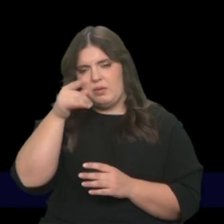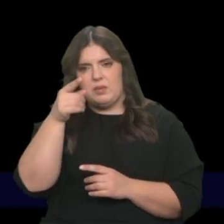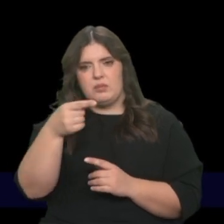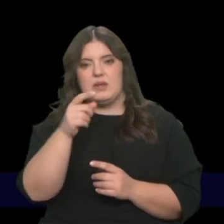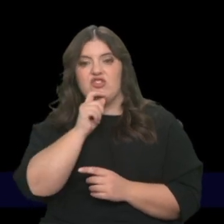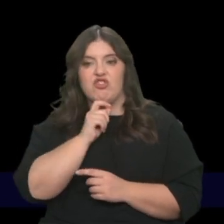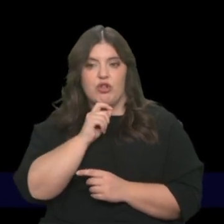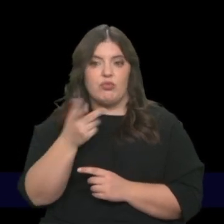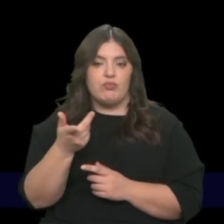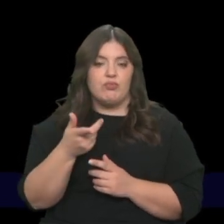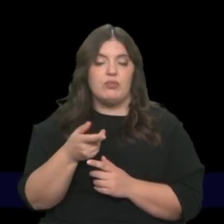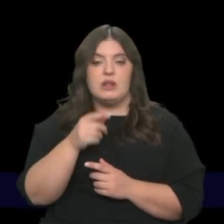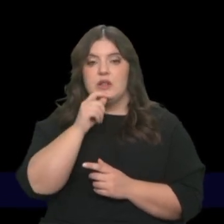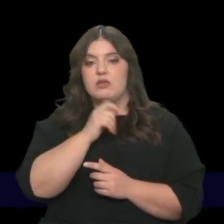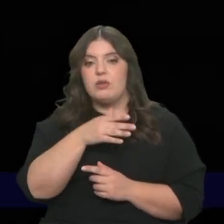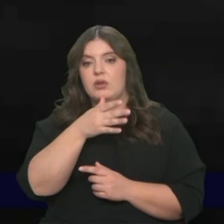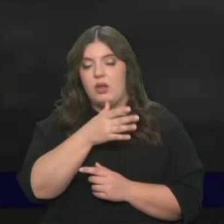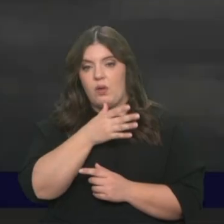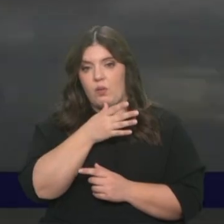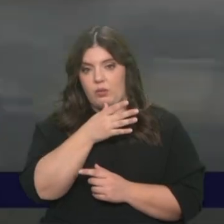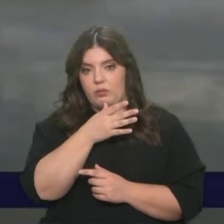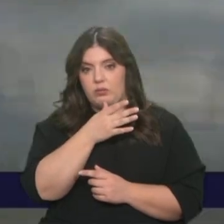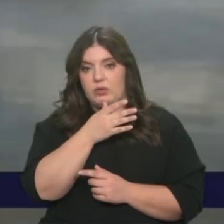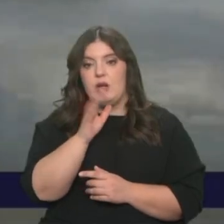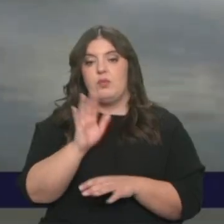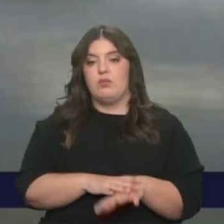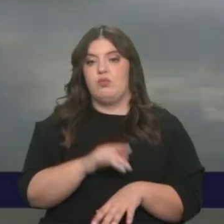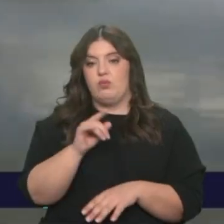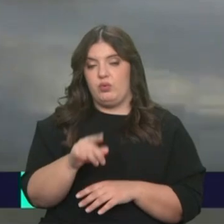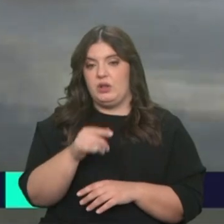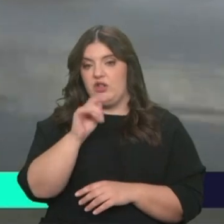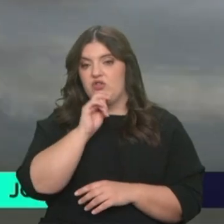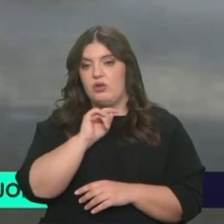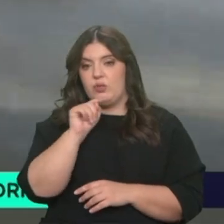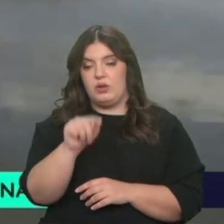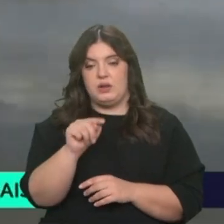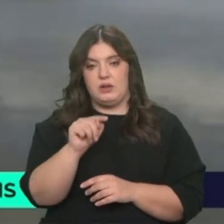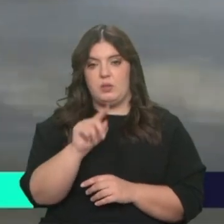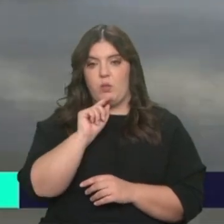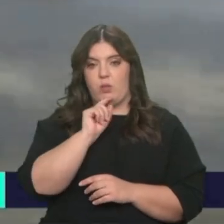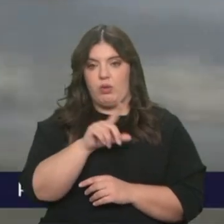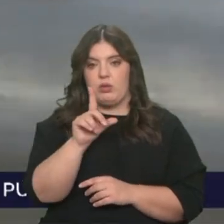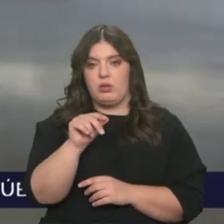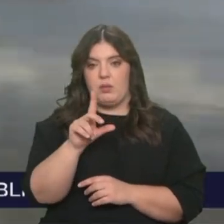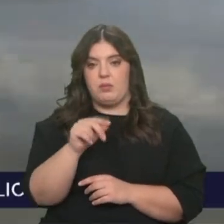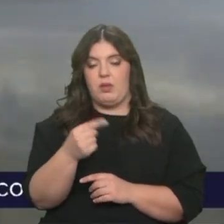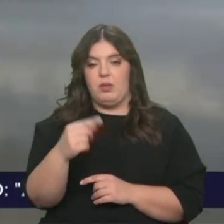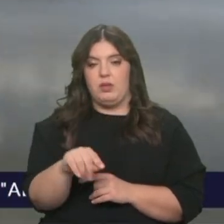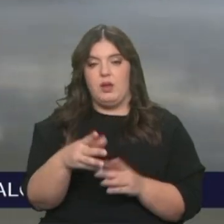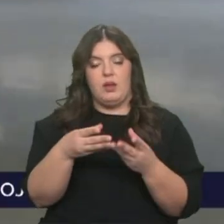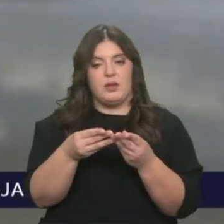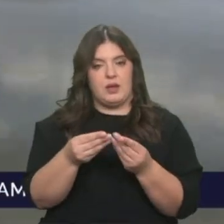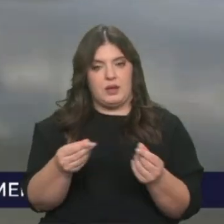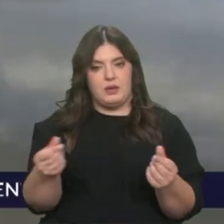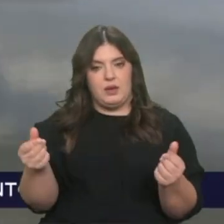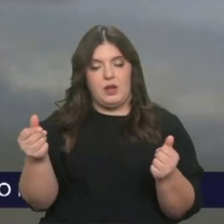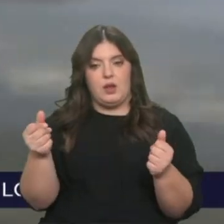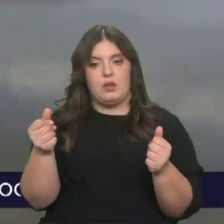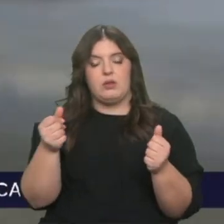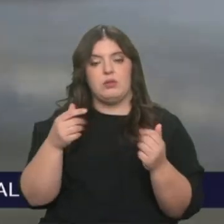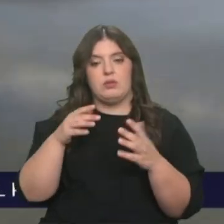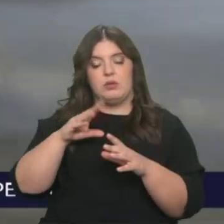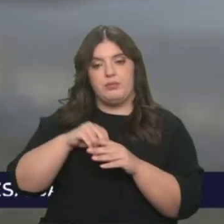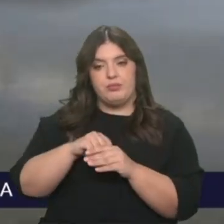gelo de água. E, portanto, esse gelo de água também pode ter derretido e ter-se